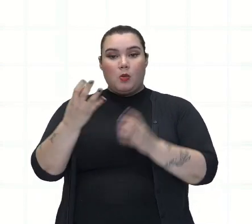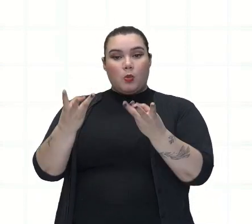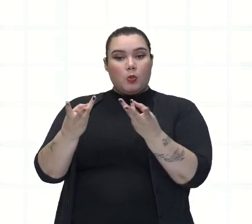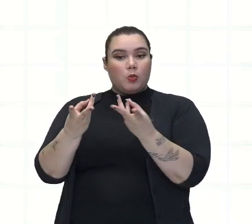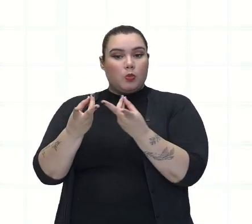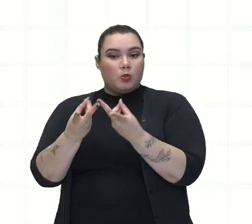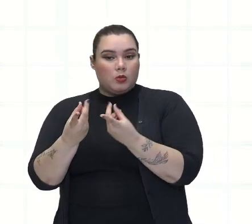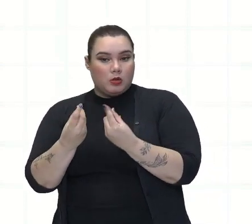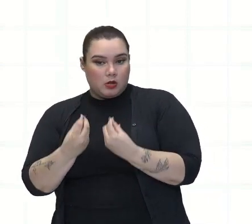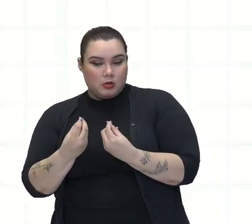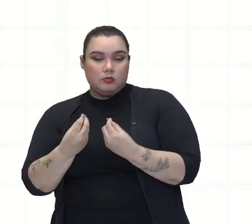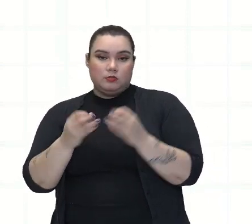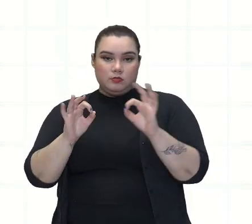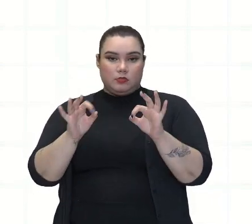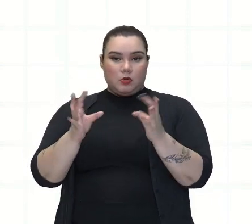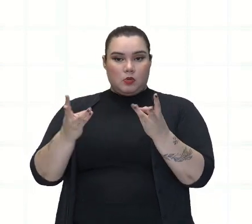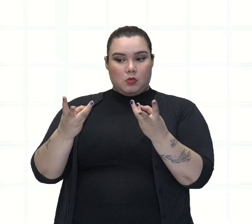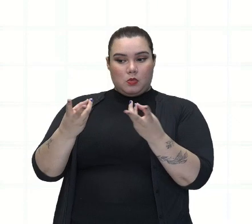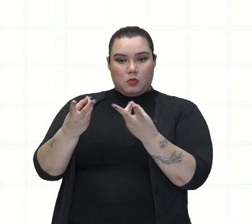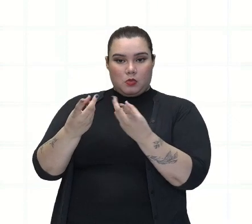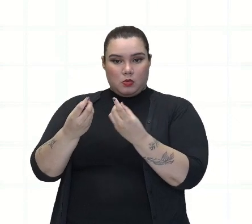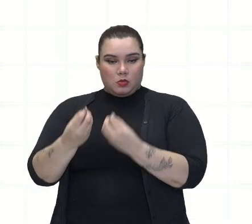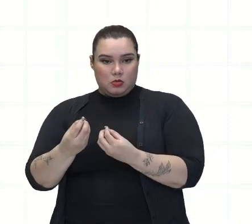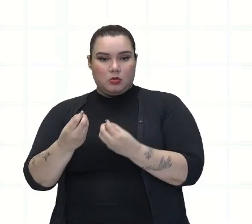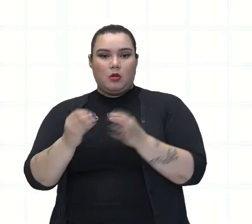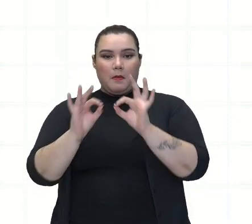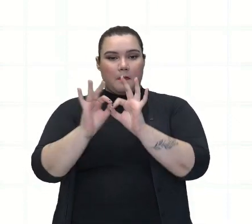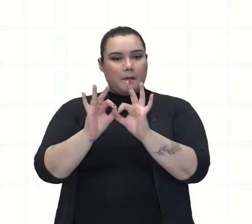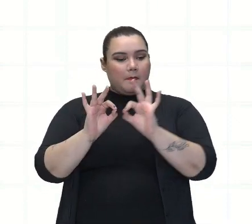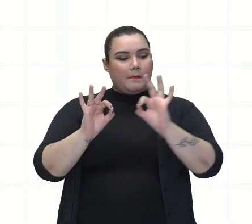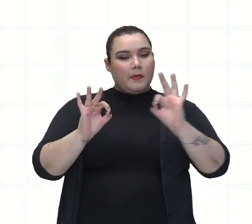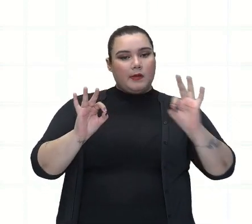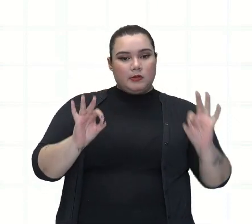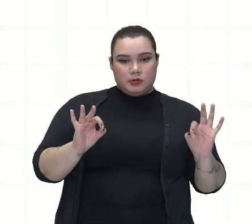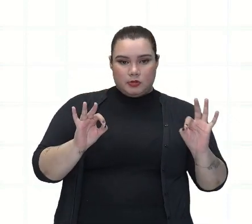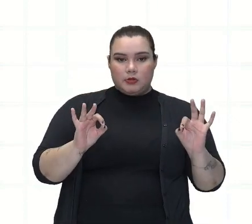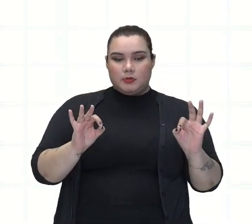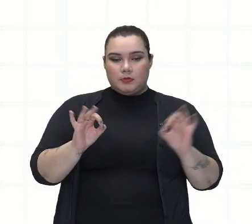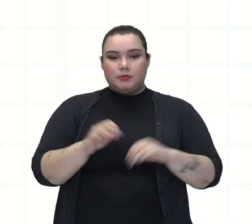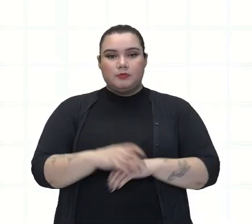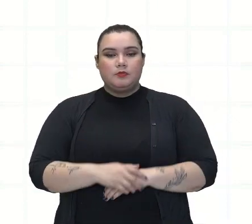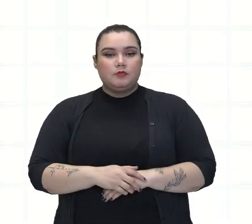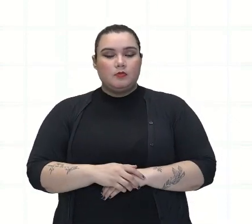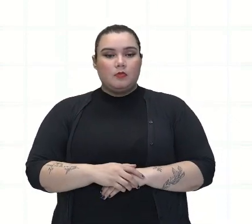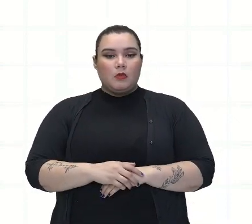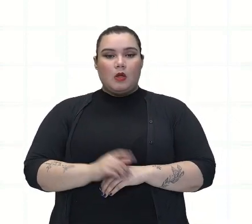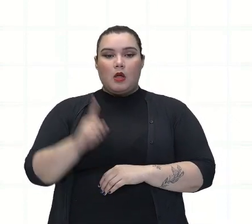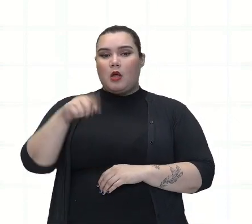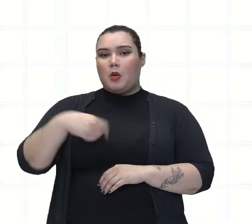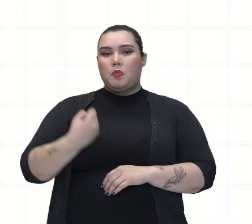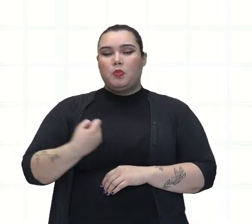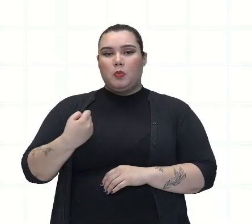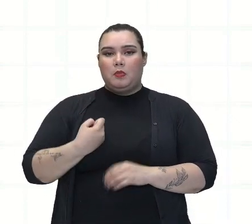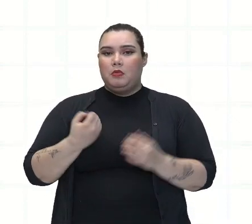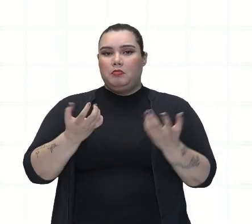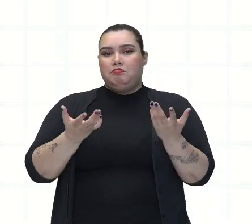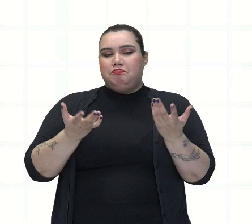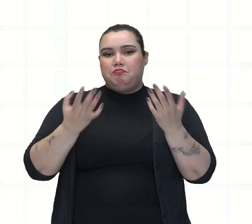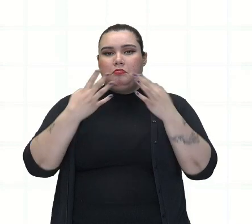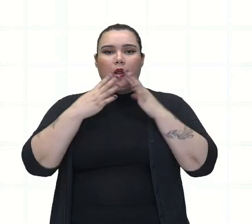a ideia, né, de número, medida, certo? É o número